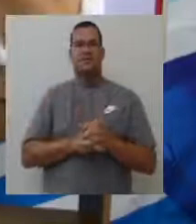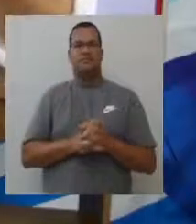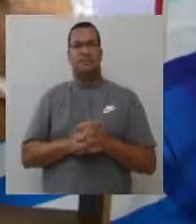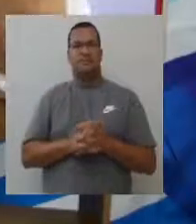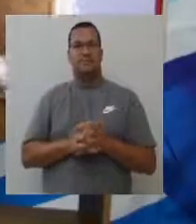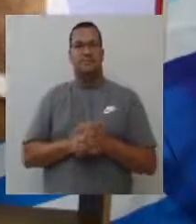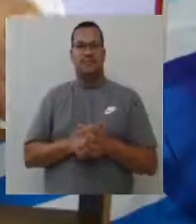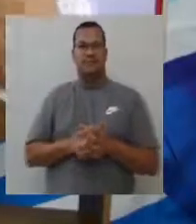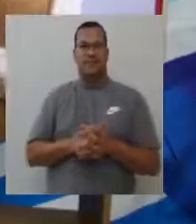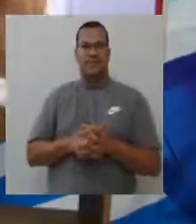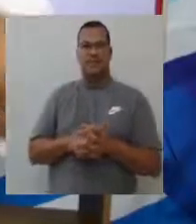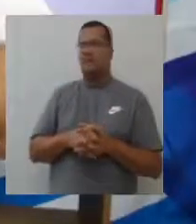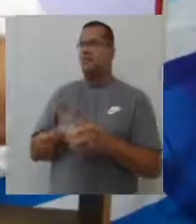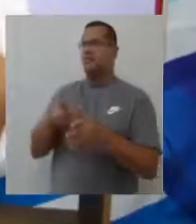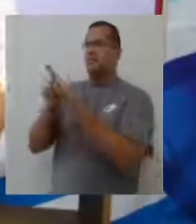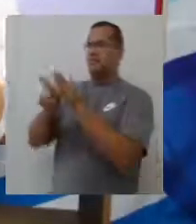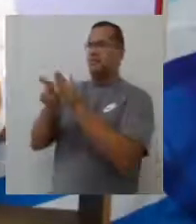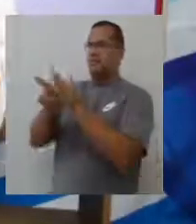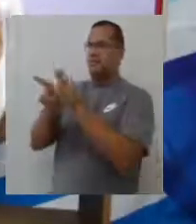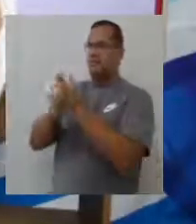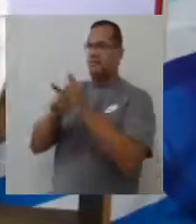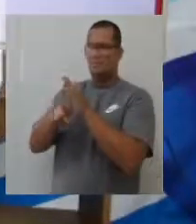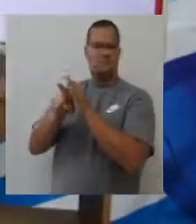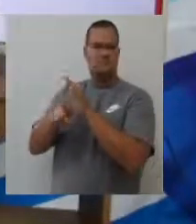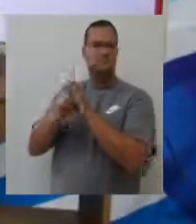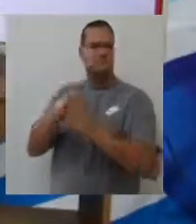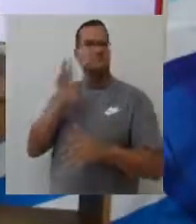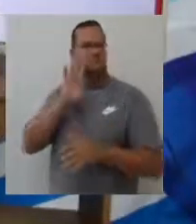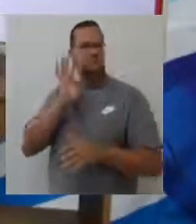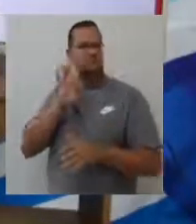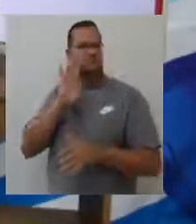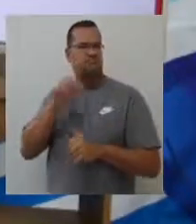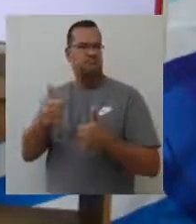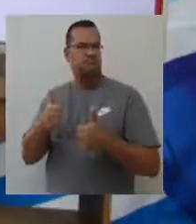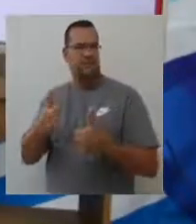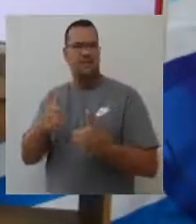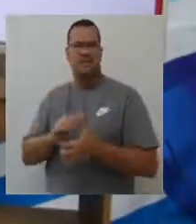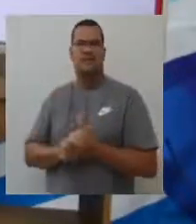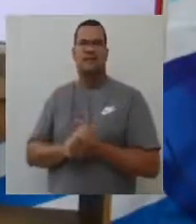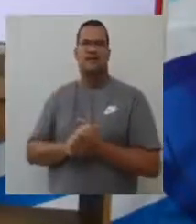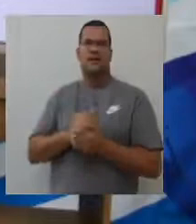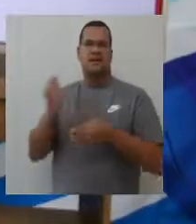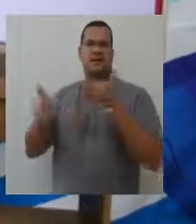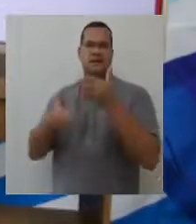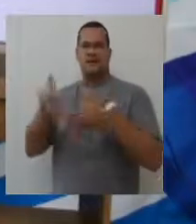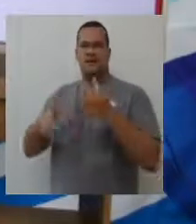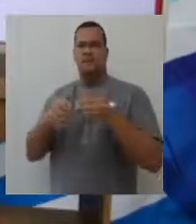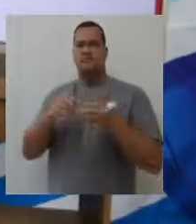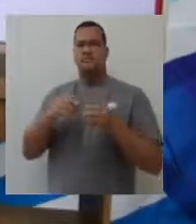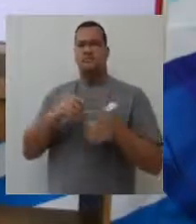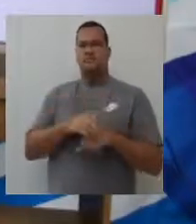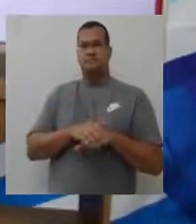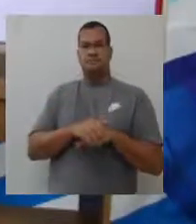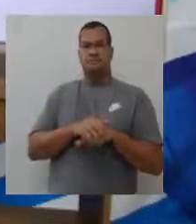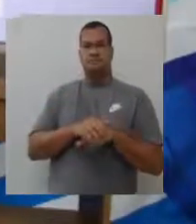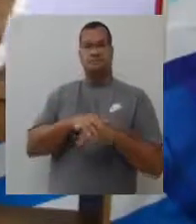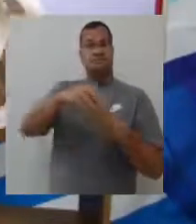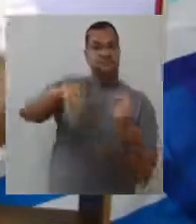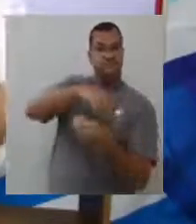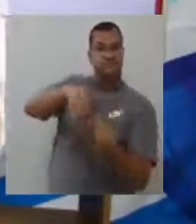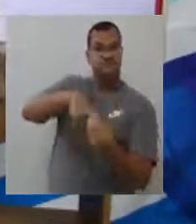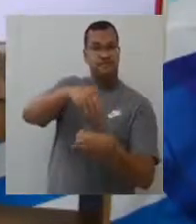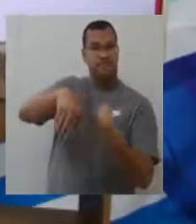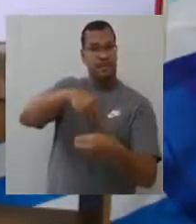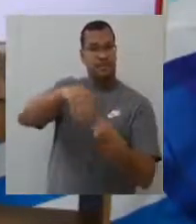tá mandando várias perguntas aqui, tá massa, muita participação. Solução líquida. O que é que nós temos? O líquido, você já começa a